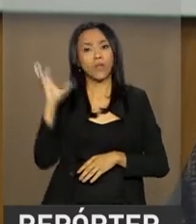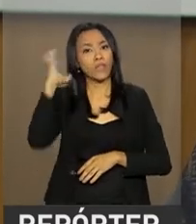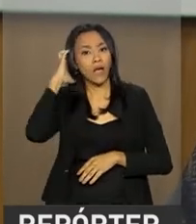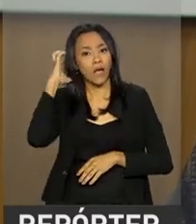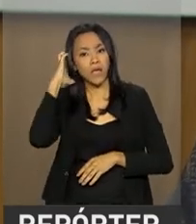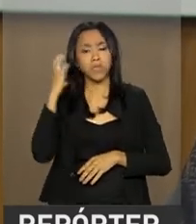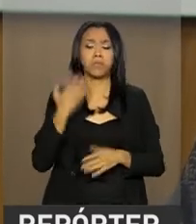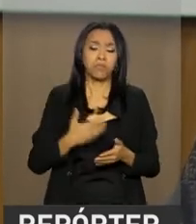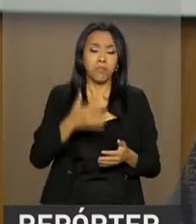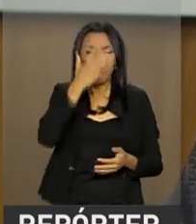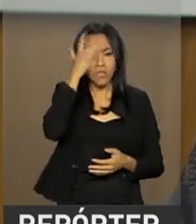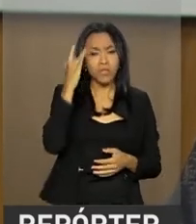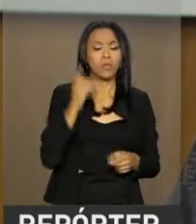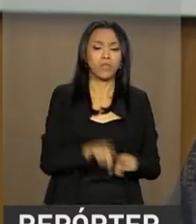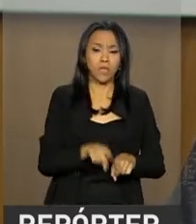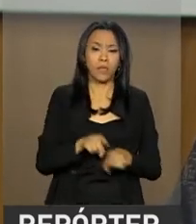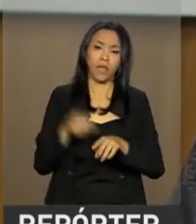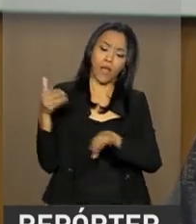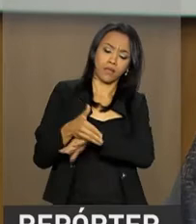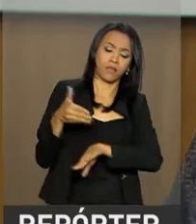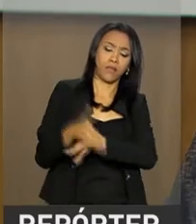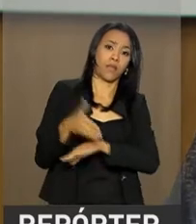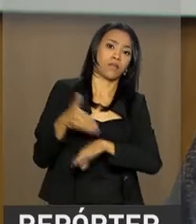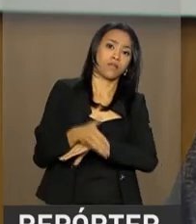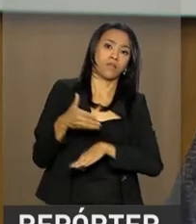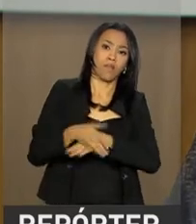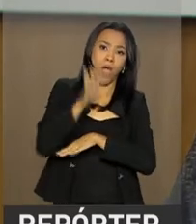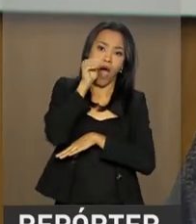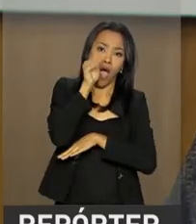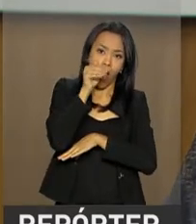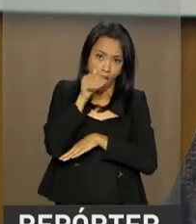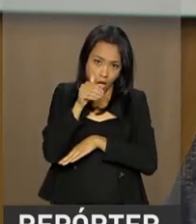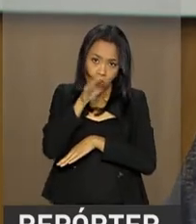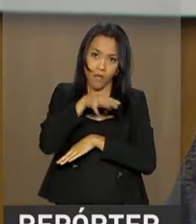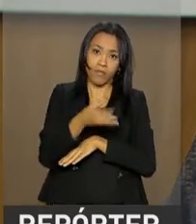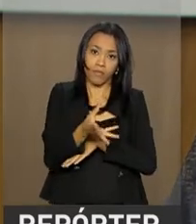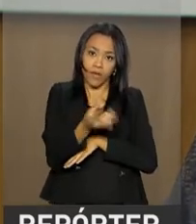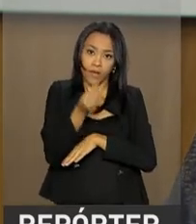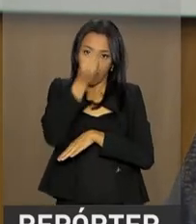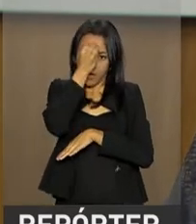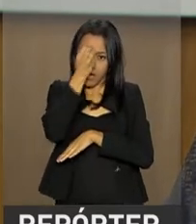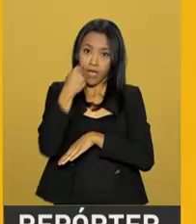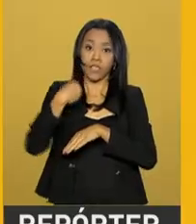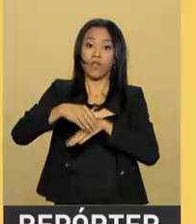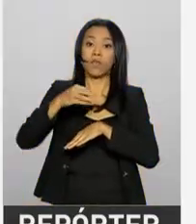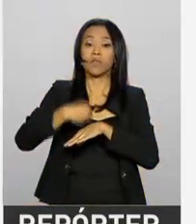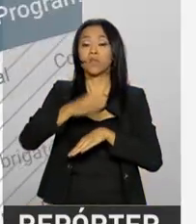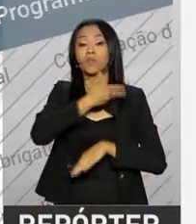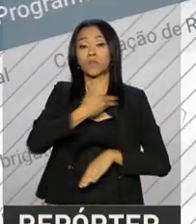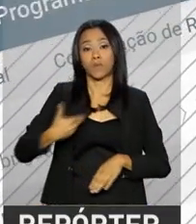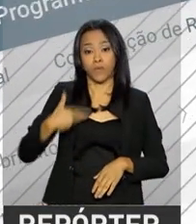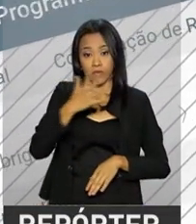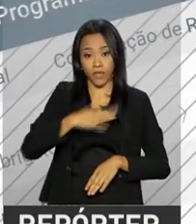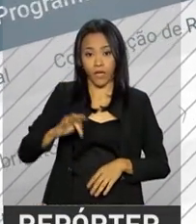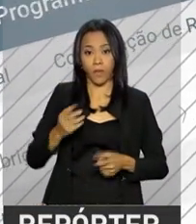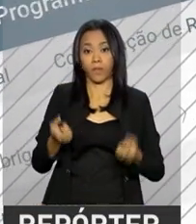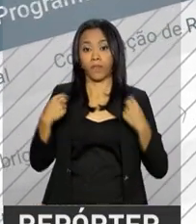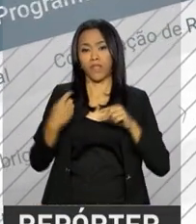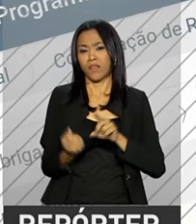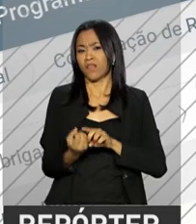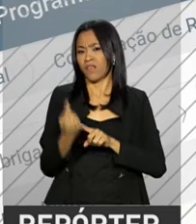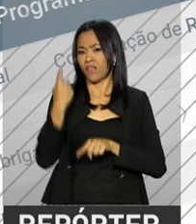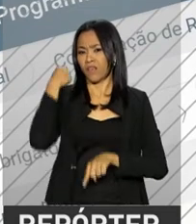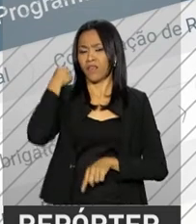cidadãos comuns também hoje acesso o site para poder ter acesso às informações do governo federal desde que foi criado em dezembro